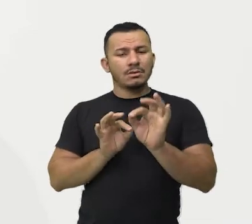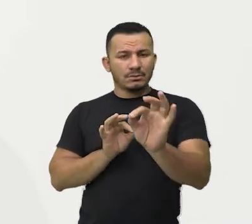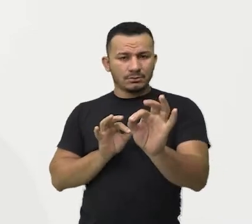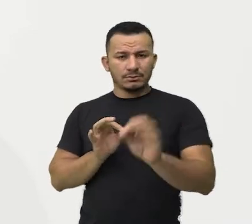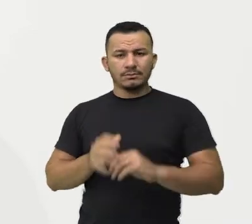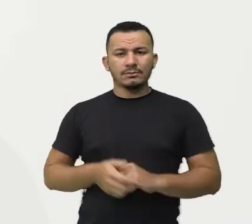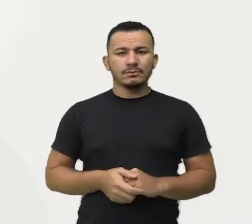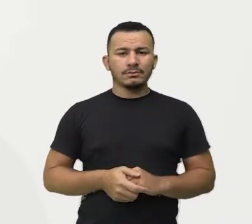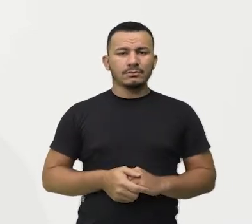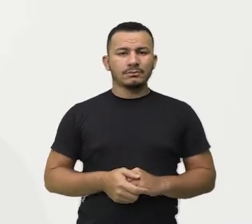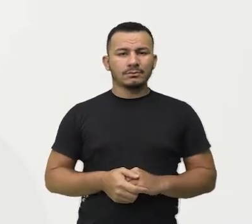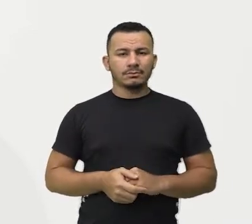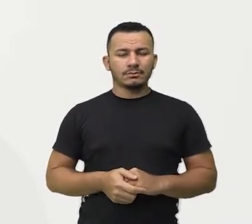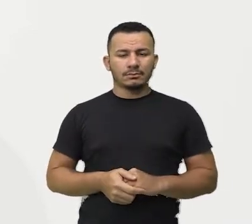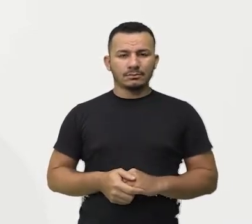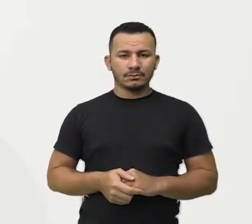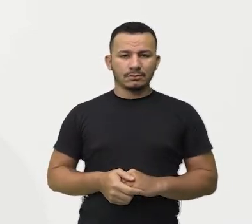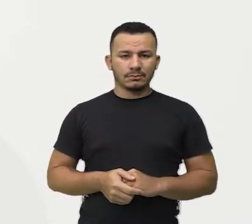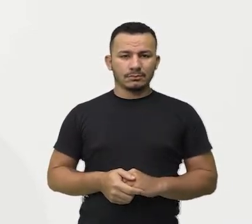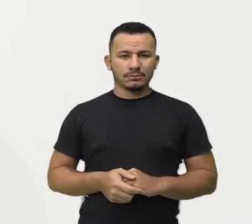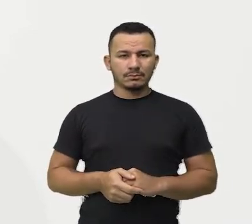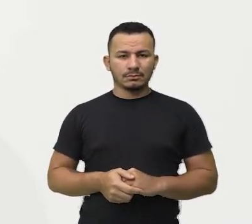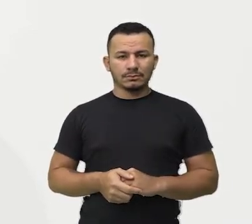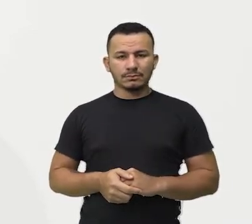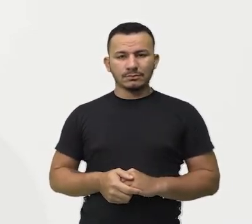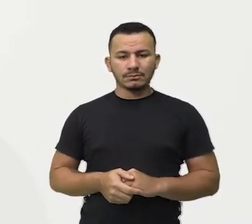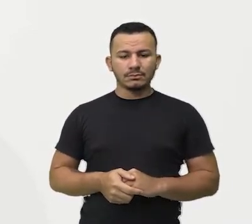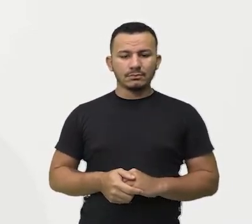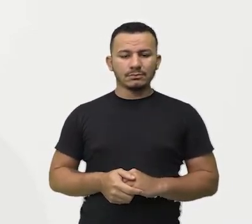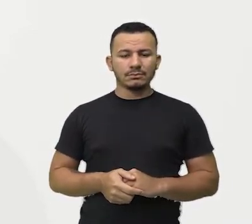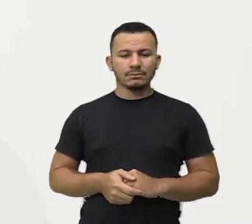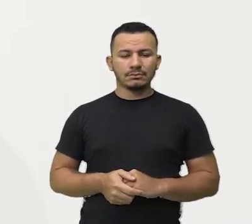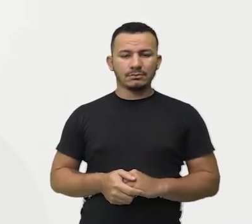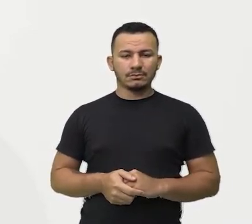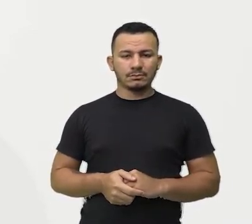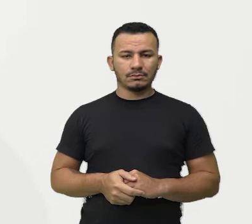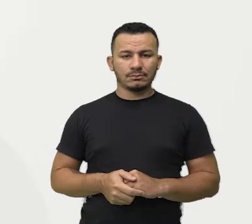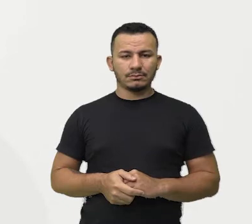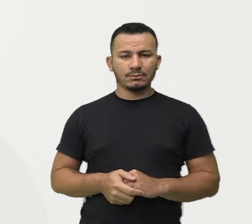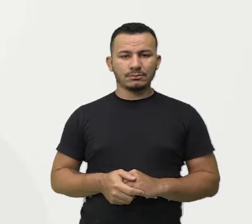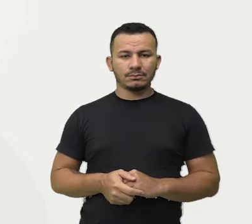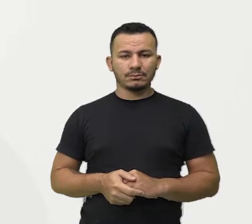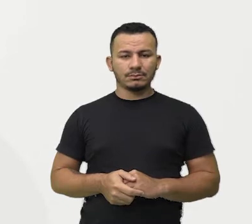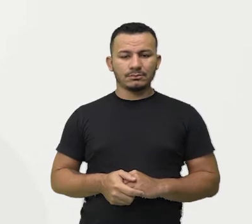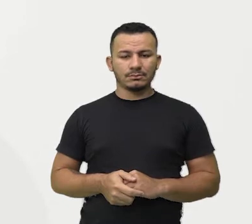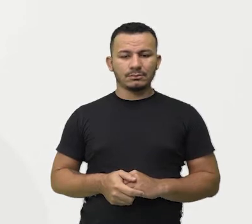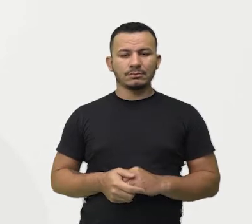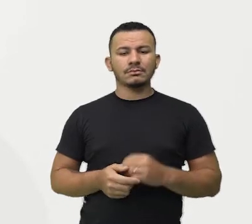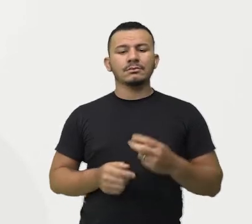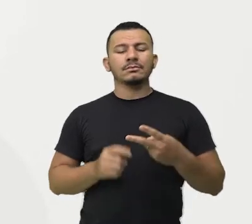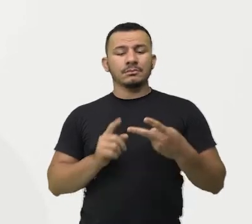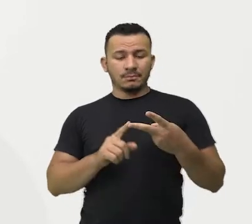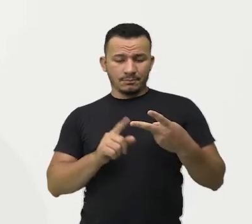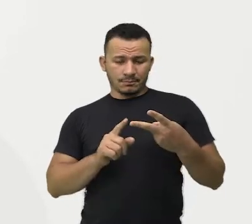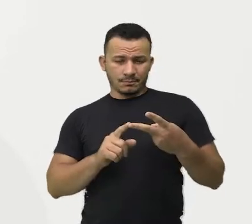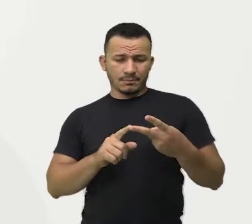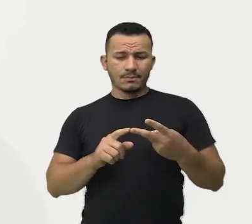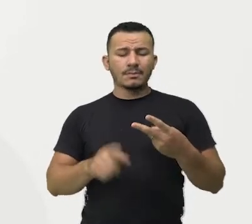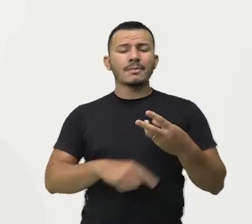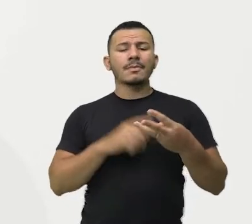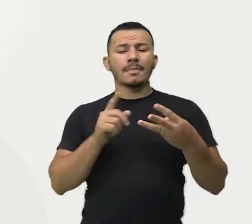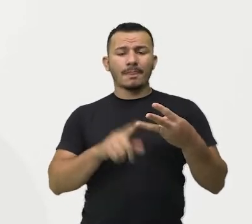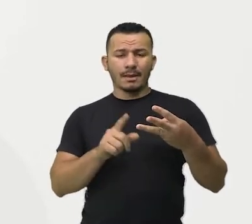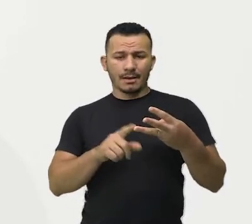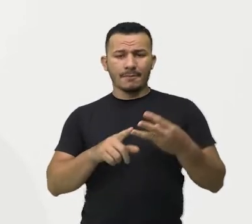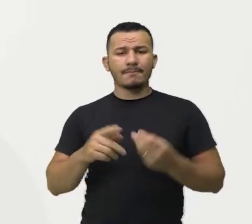dá para a gente ter essa ideia, tá? A ideia de perímetro, tá bom? E também a ideia de perímetro do círculo, também vale a